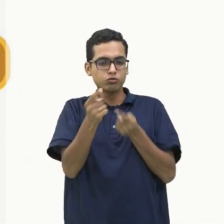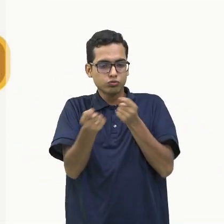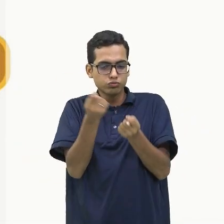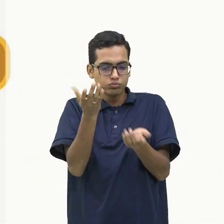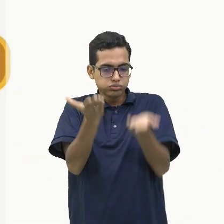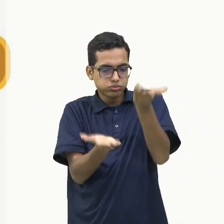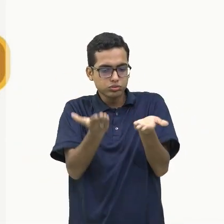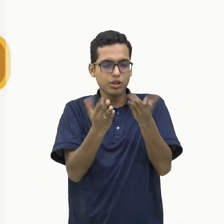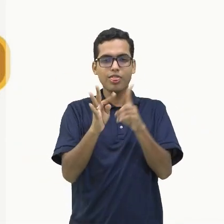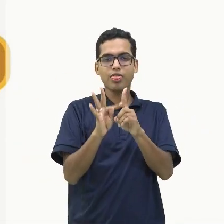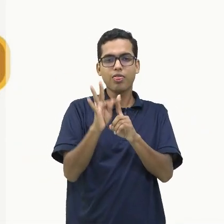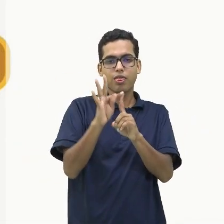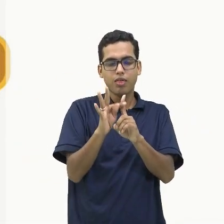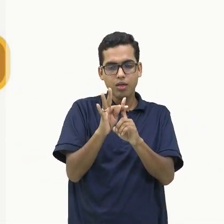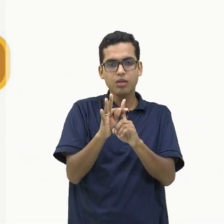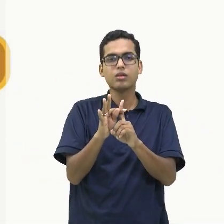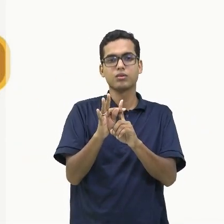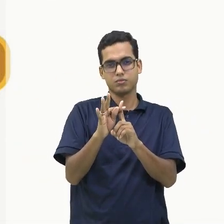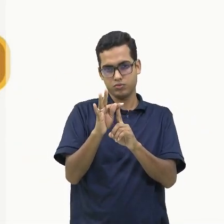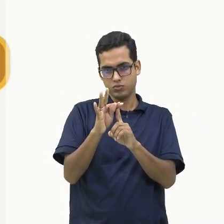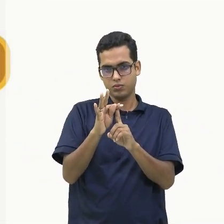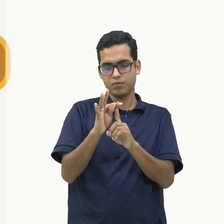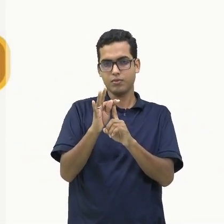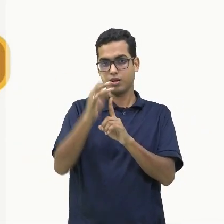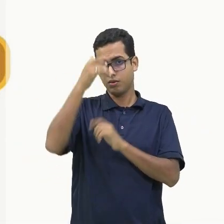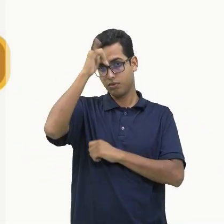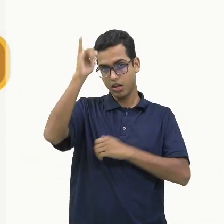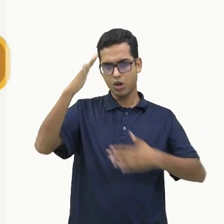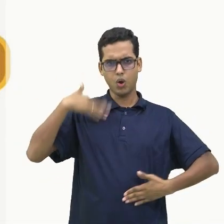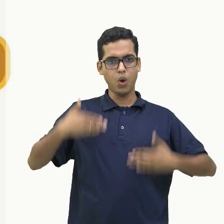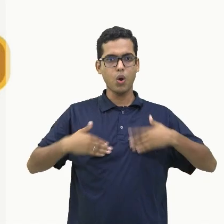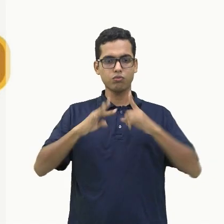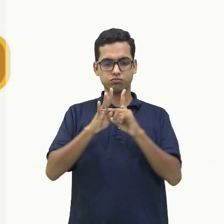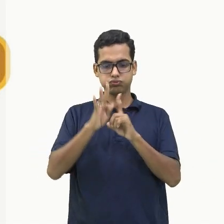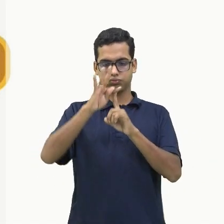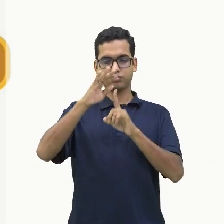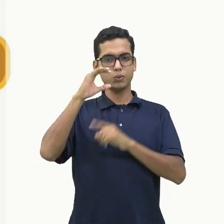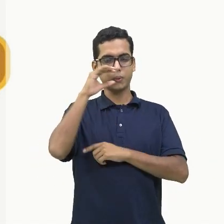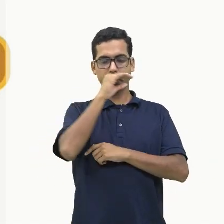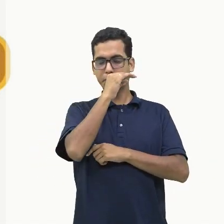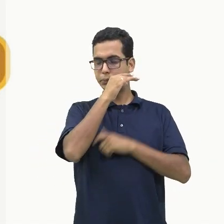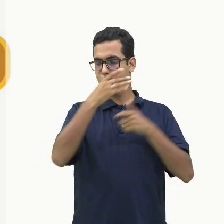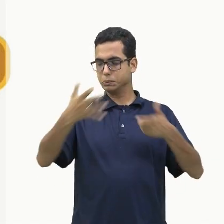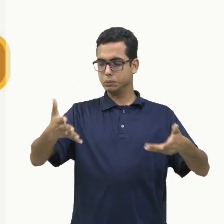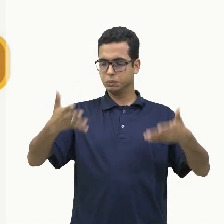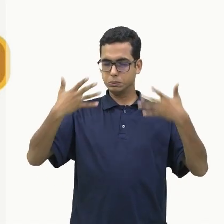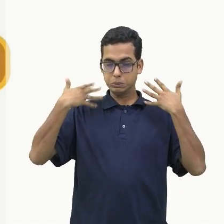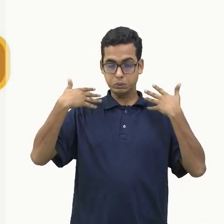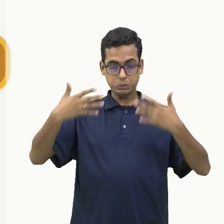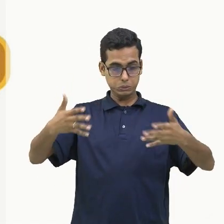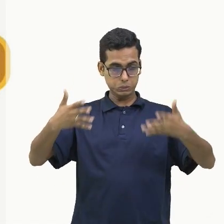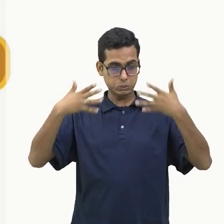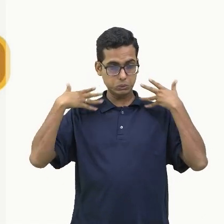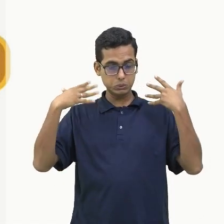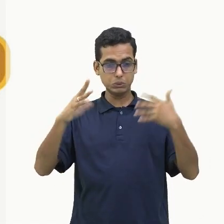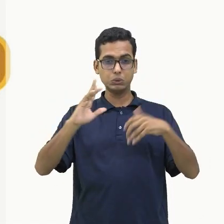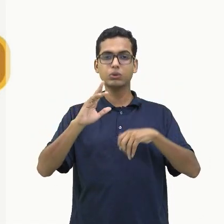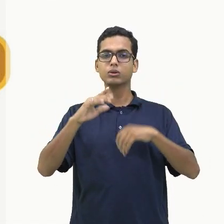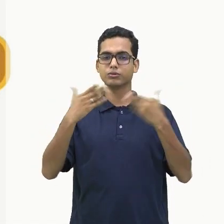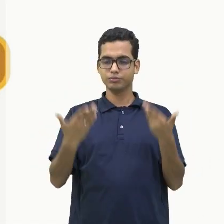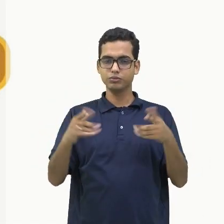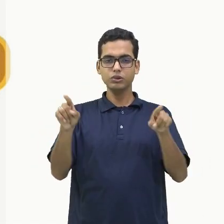não superaqueça, e é por isso, então, que ela também nos ajuda com essa regulação